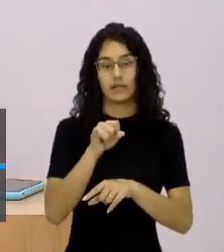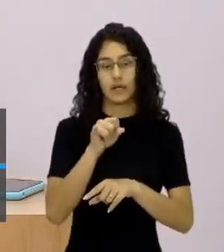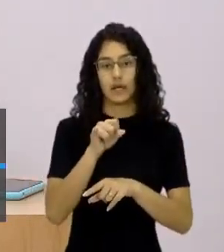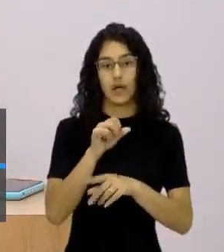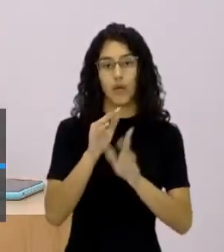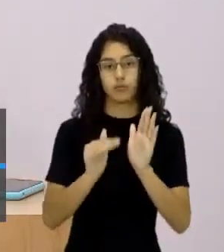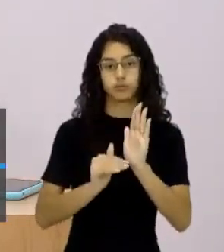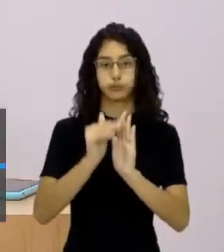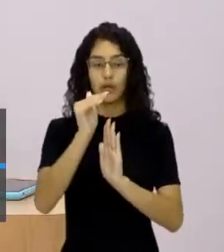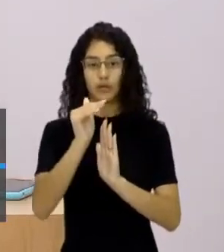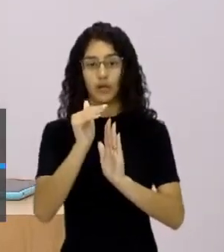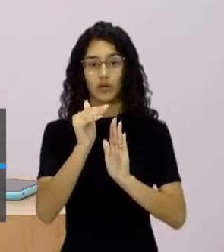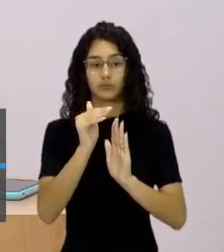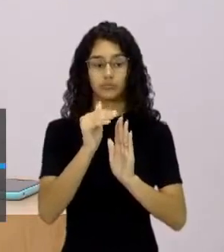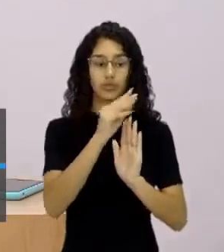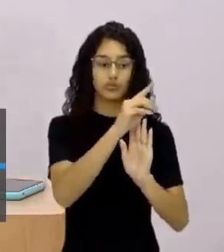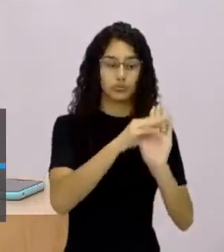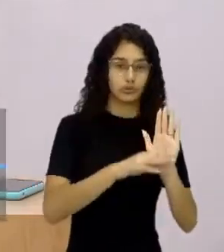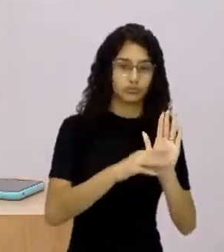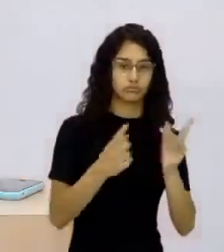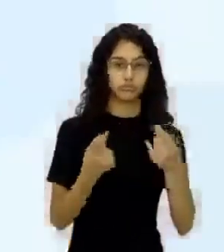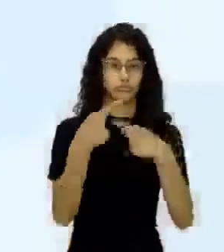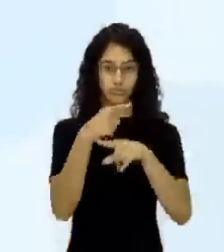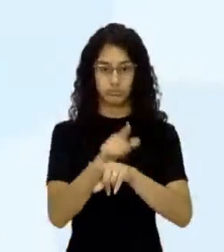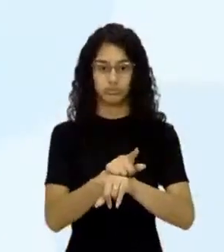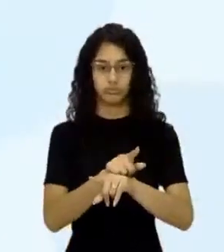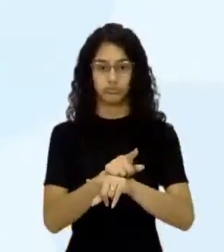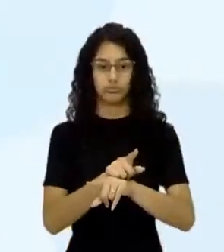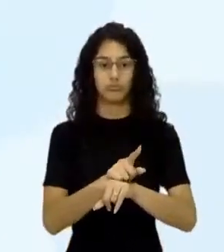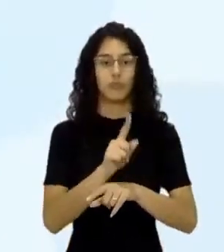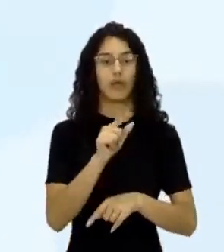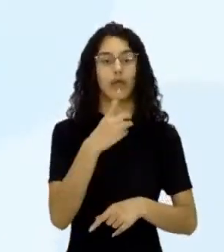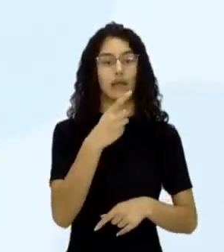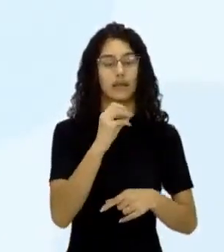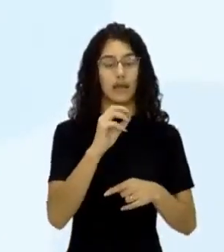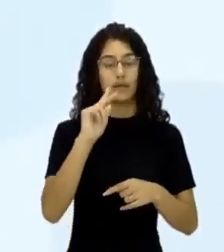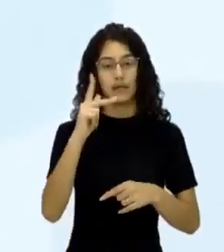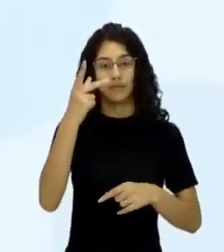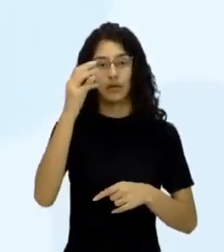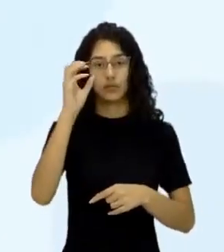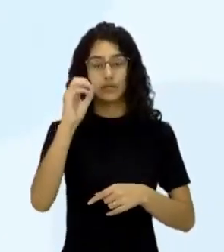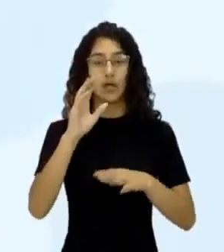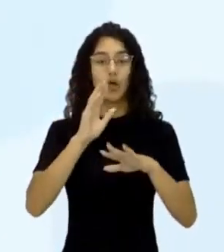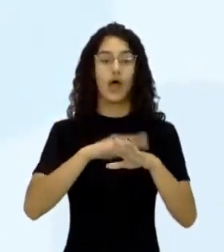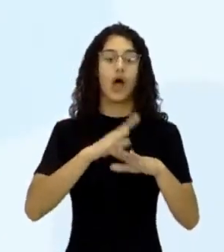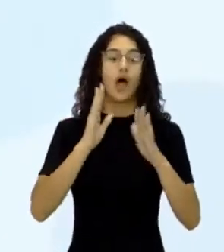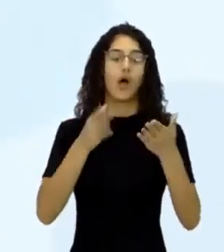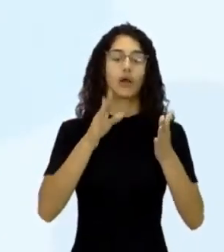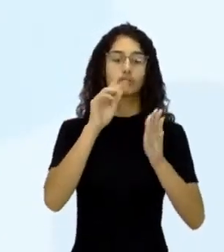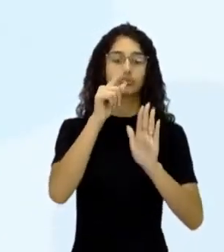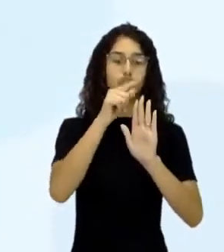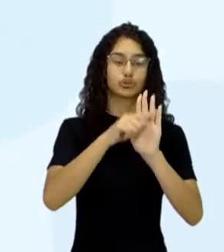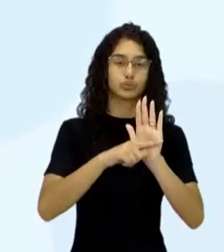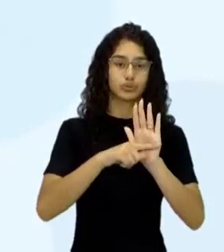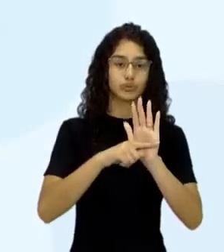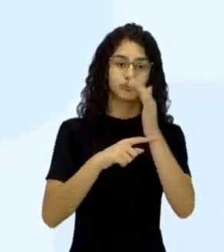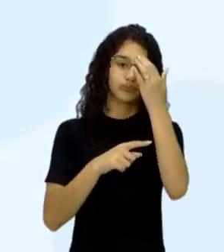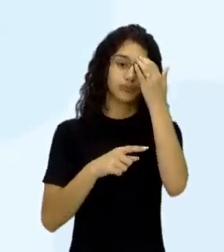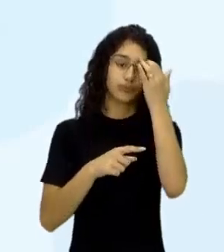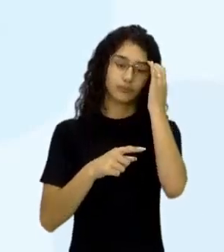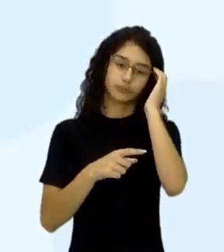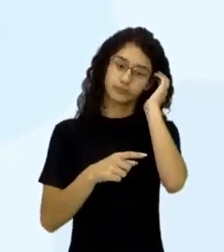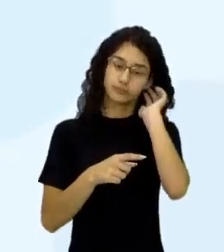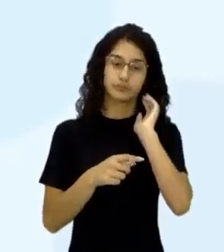reduz do outro. Beleza? Então, ó, era 10 elevado a 0, né? Você reduz, você faz menos, ó,